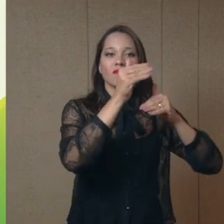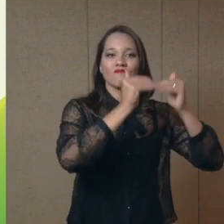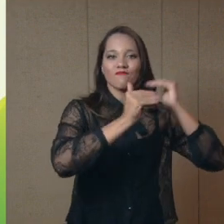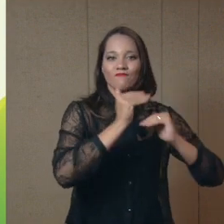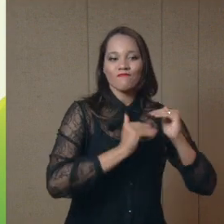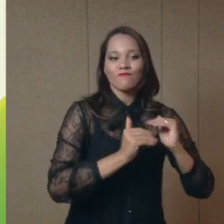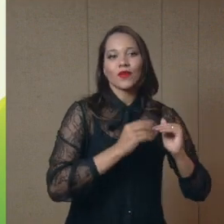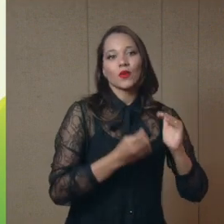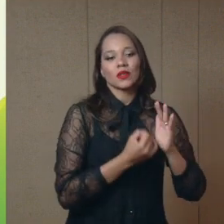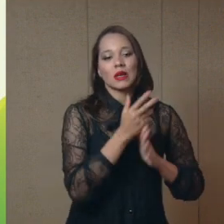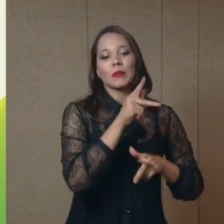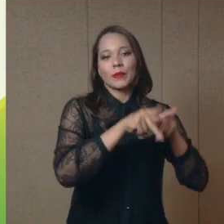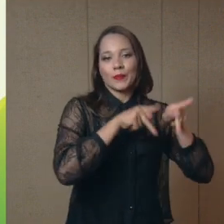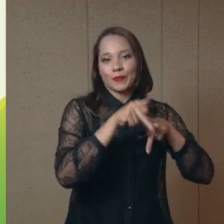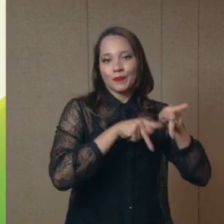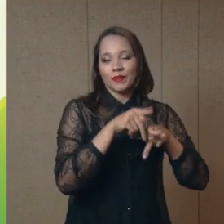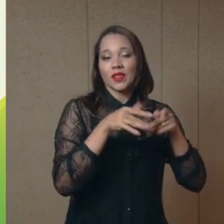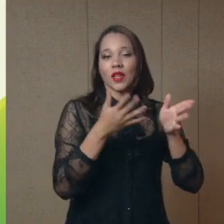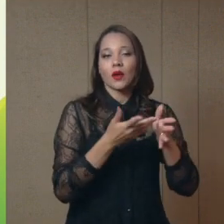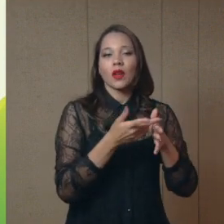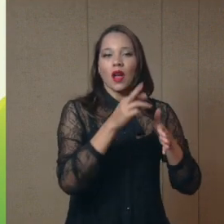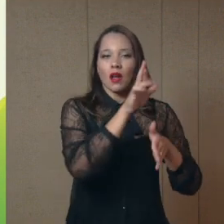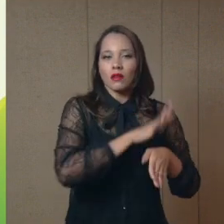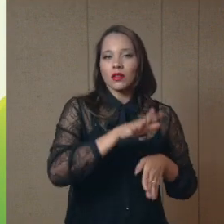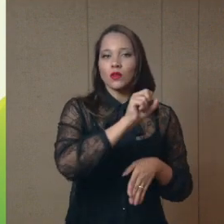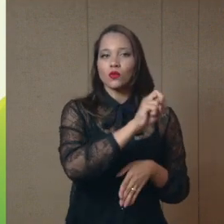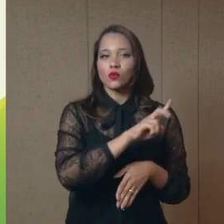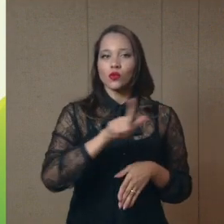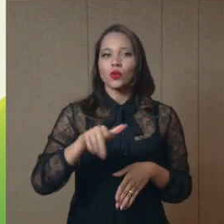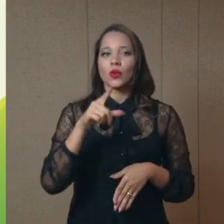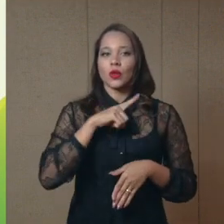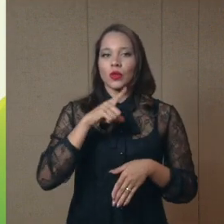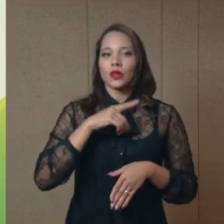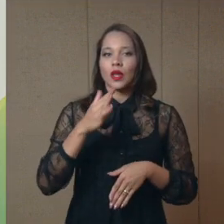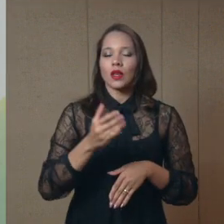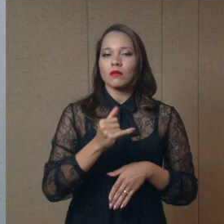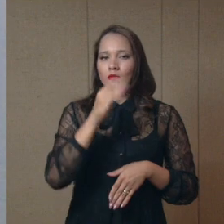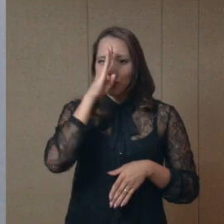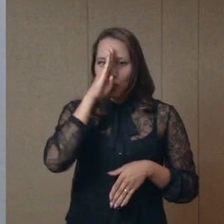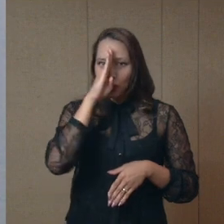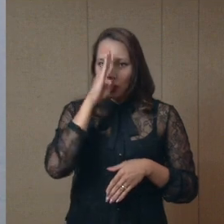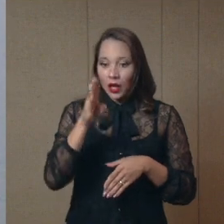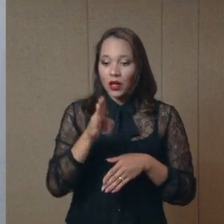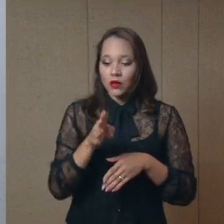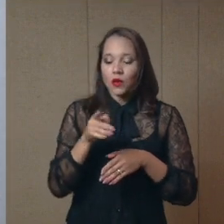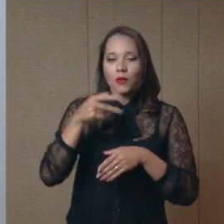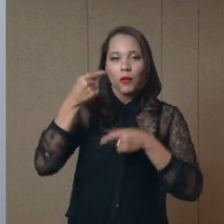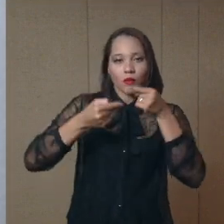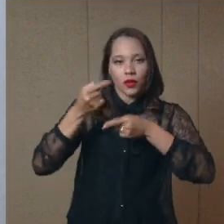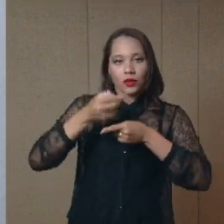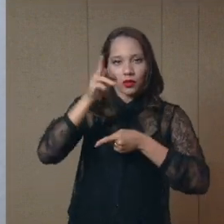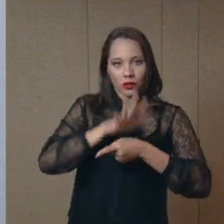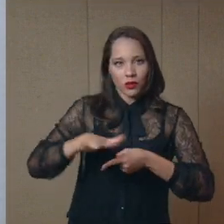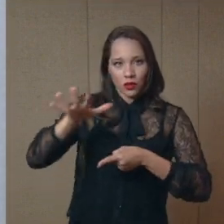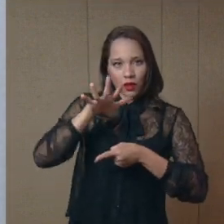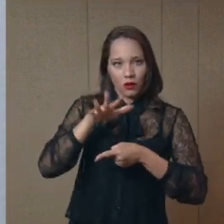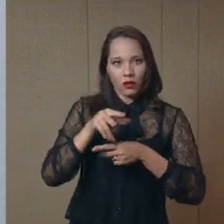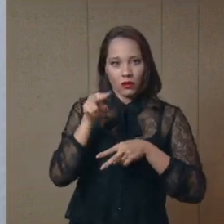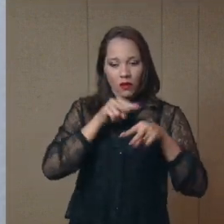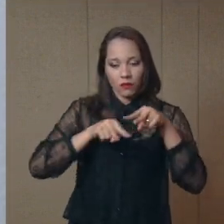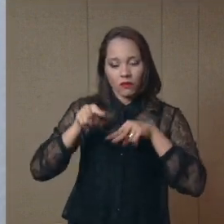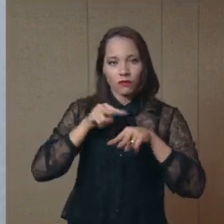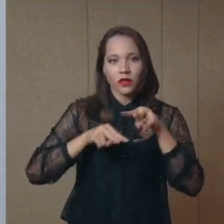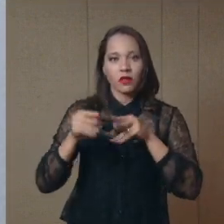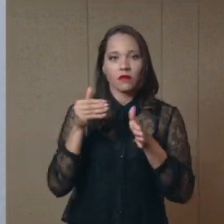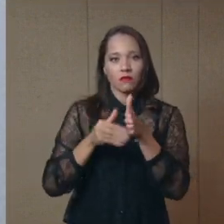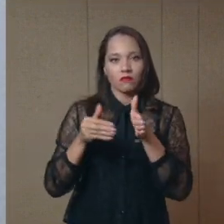o envelhecimento da população então a região sul ela tem esse olhar também prioritário pra a política regional na perspectiva